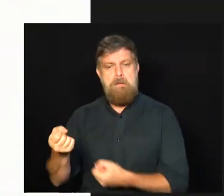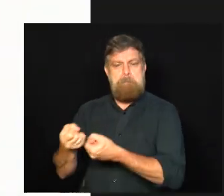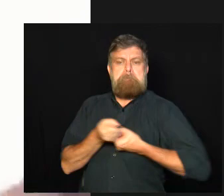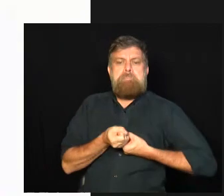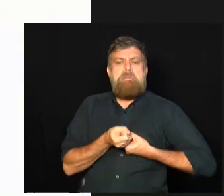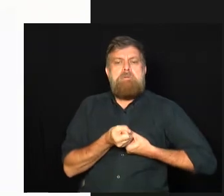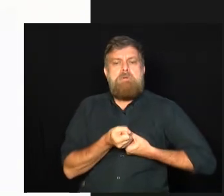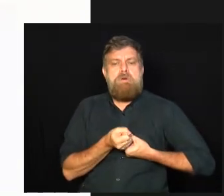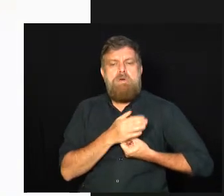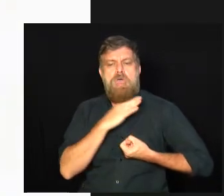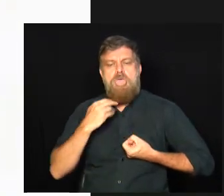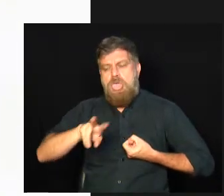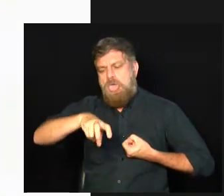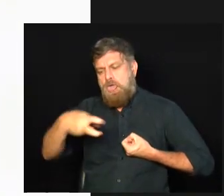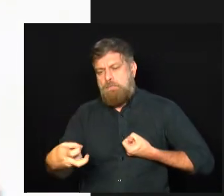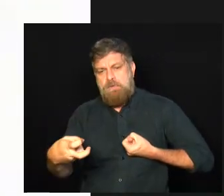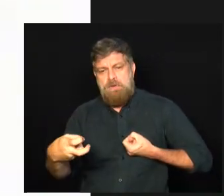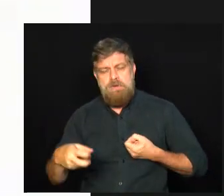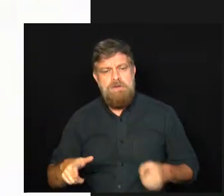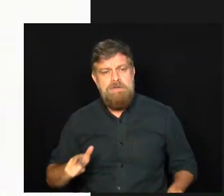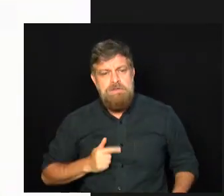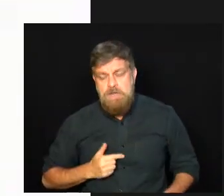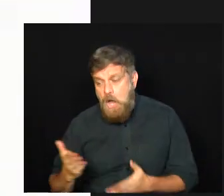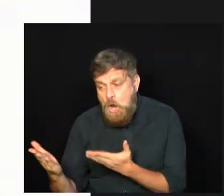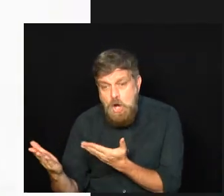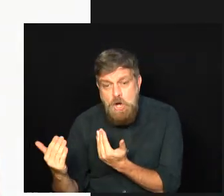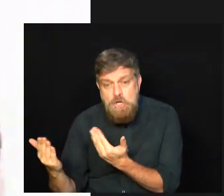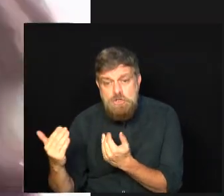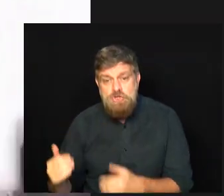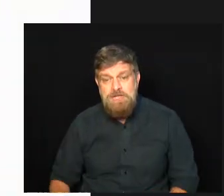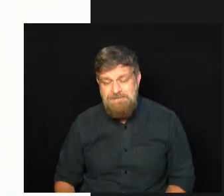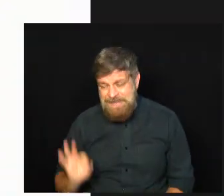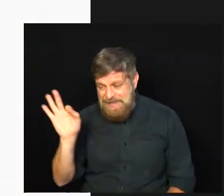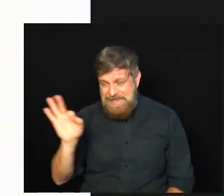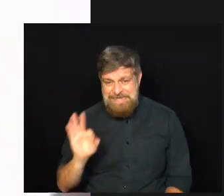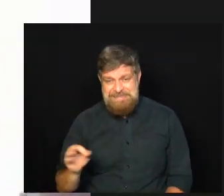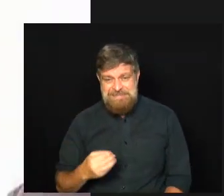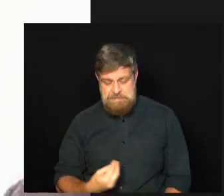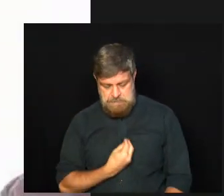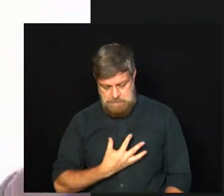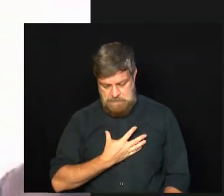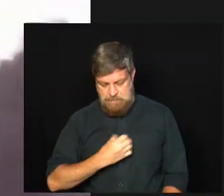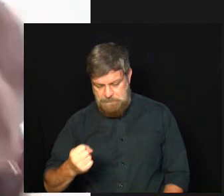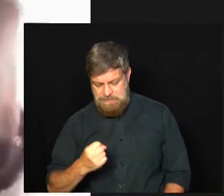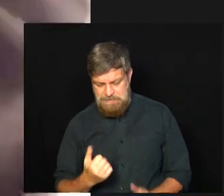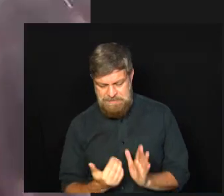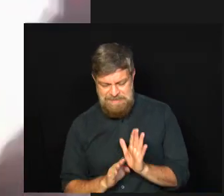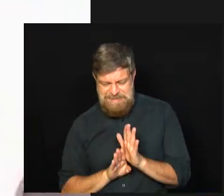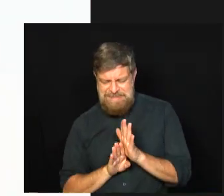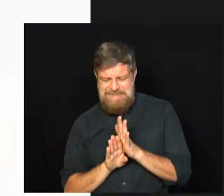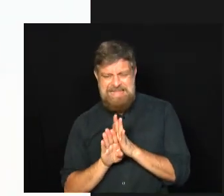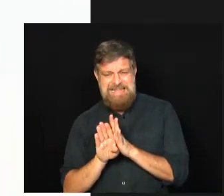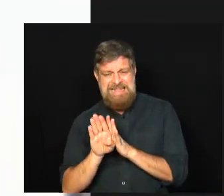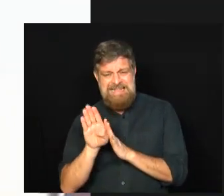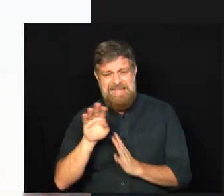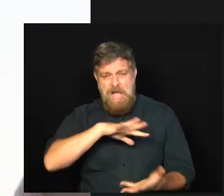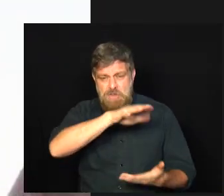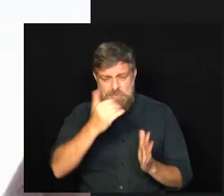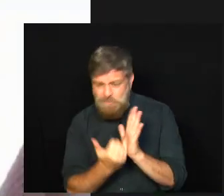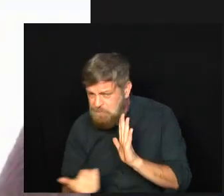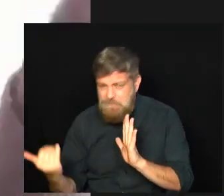entendeu? Jovens, o suicídio jovem aumentou demais no mundo. O que é que está